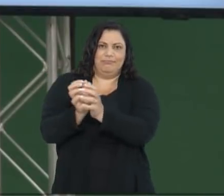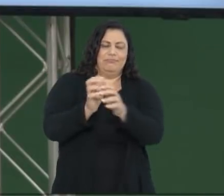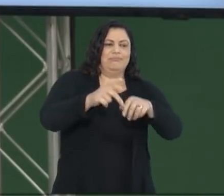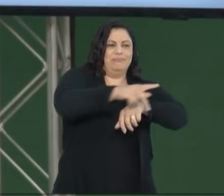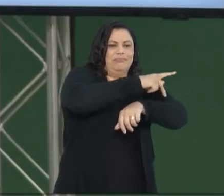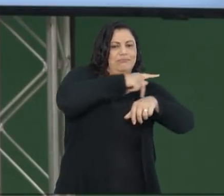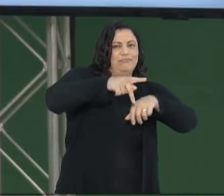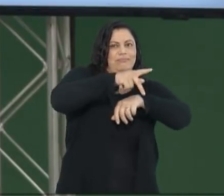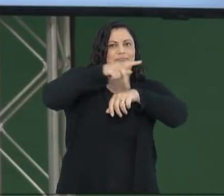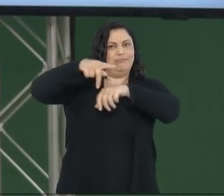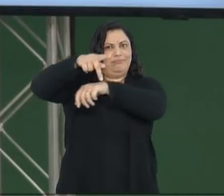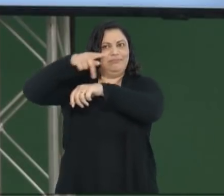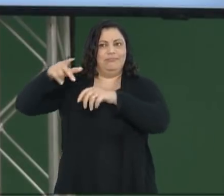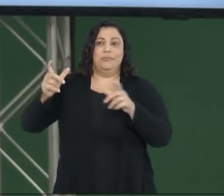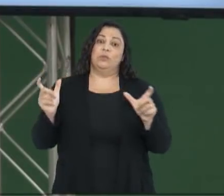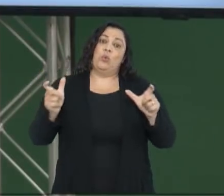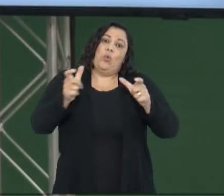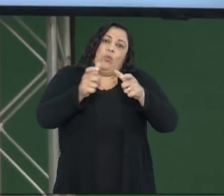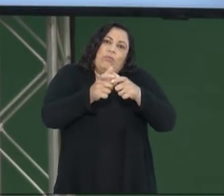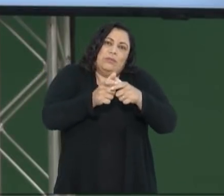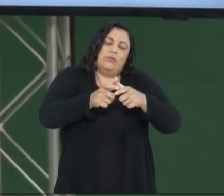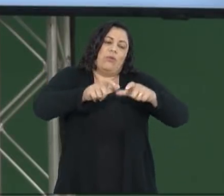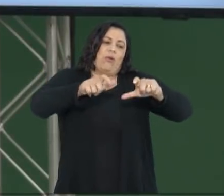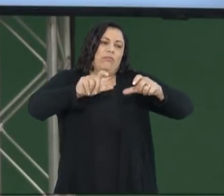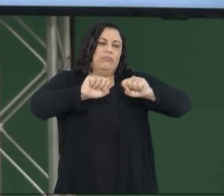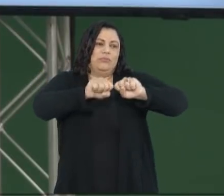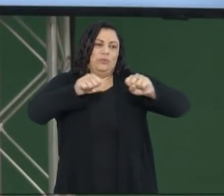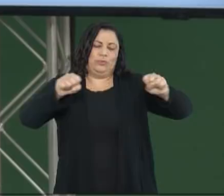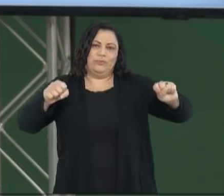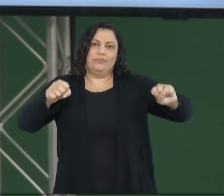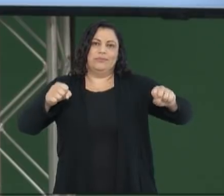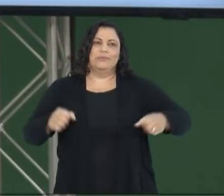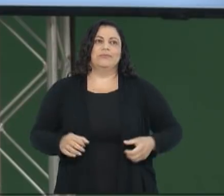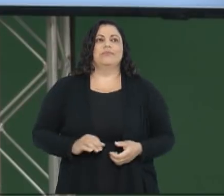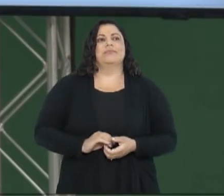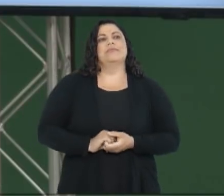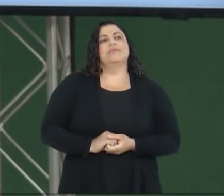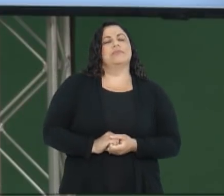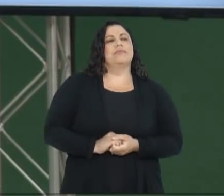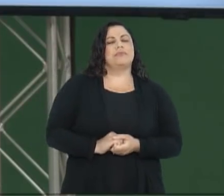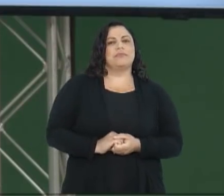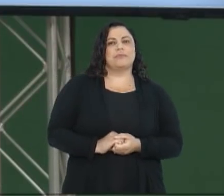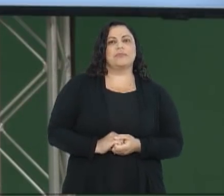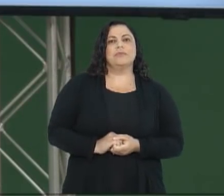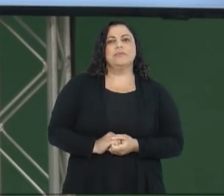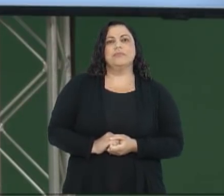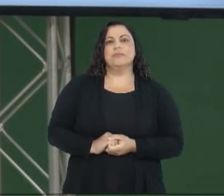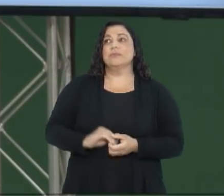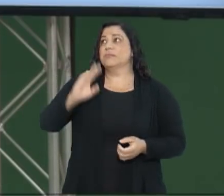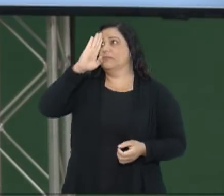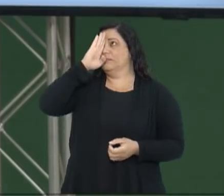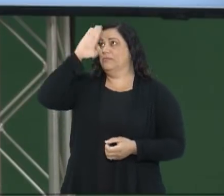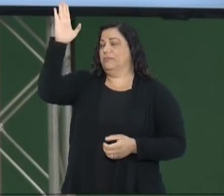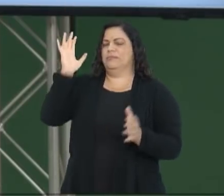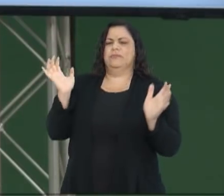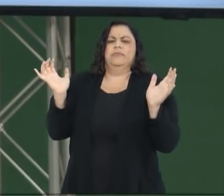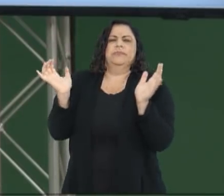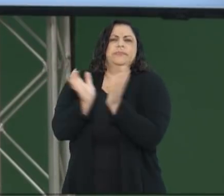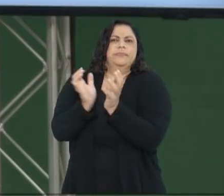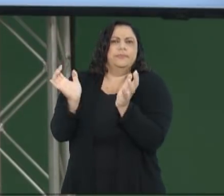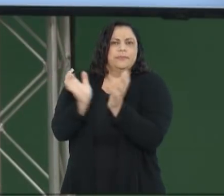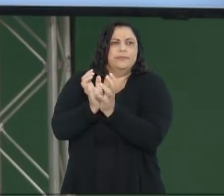maior que se tornam outros menores, né? O que nós vamos ter ali, continuando com essa ideia dos principais grupos étnicos?